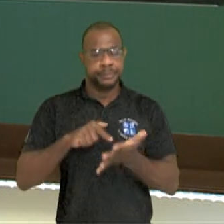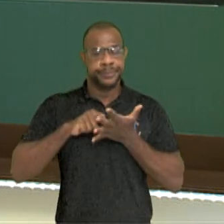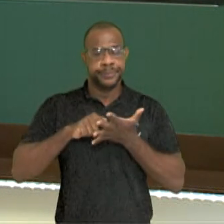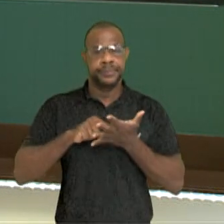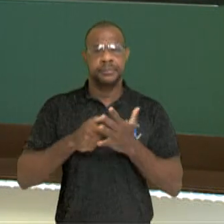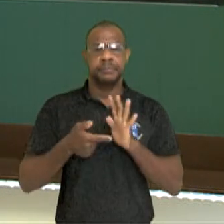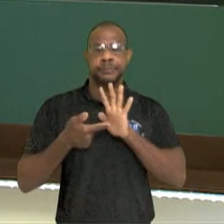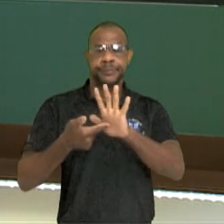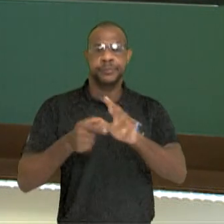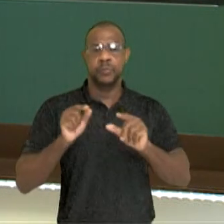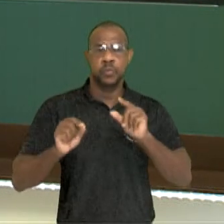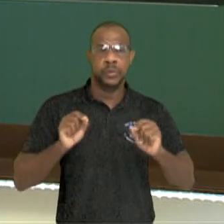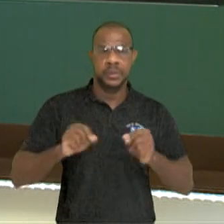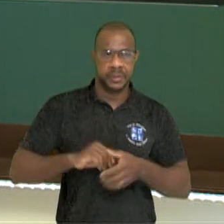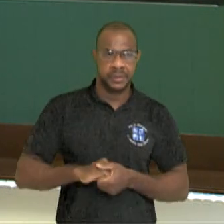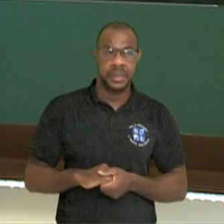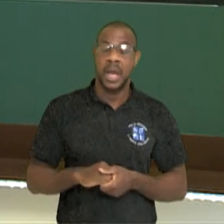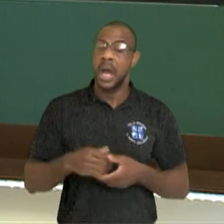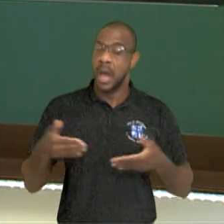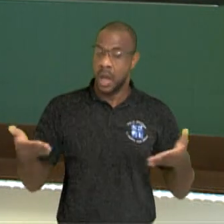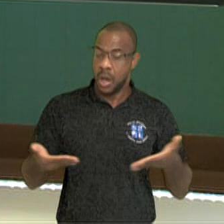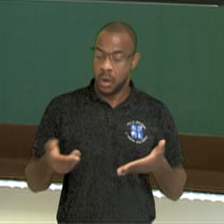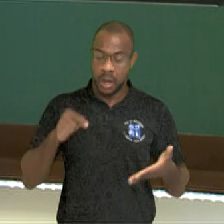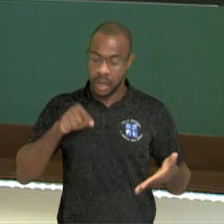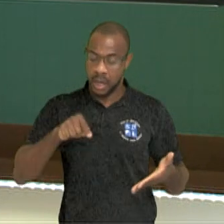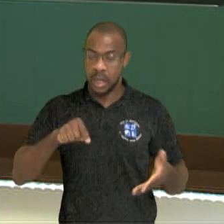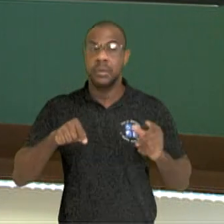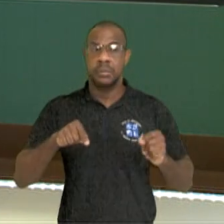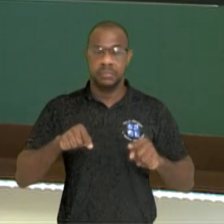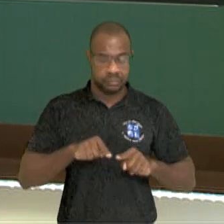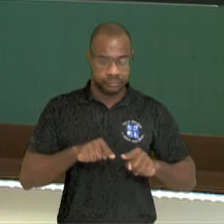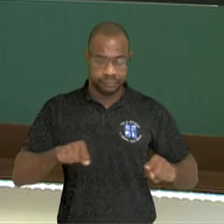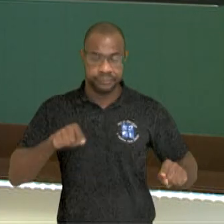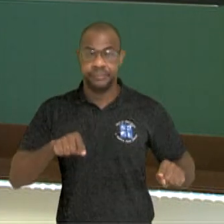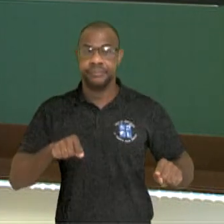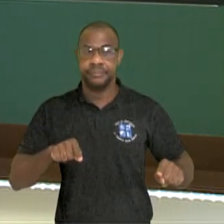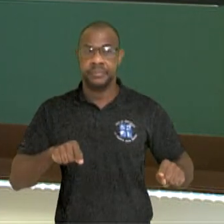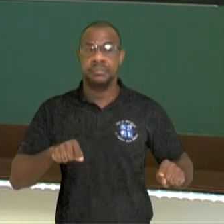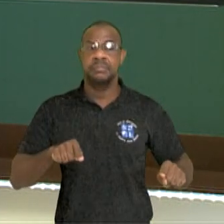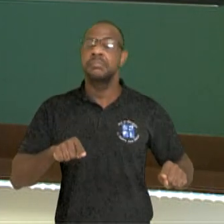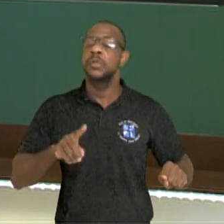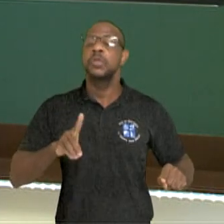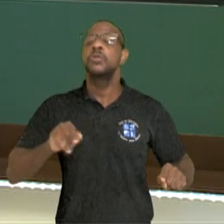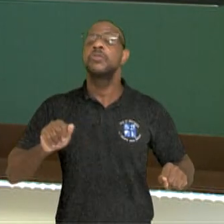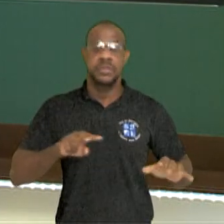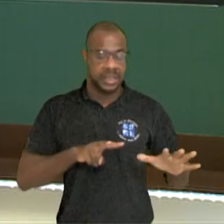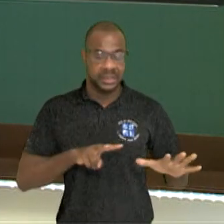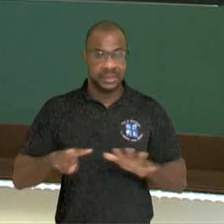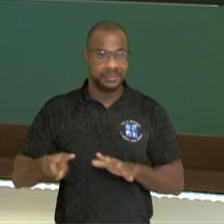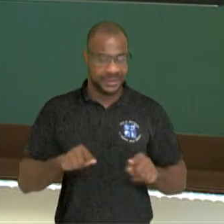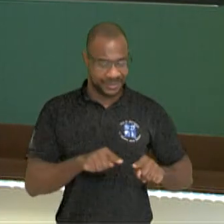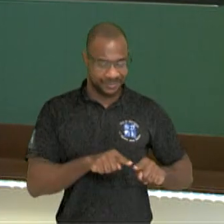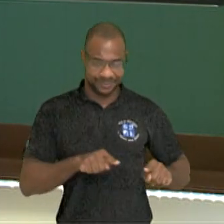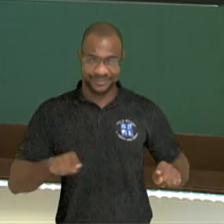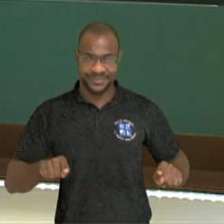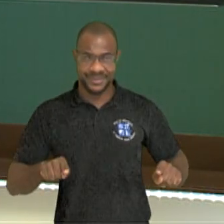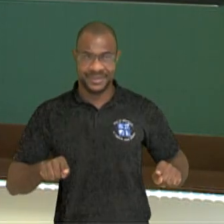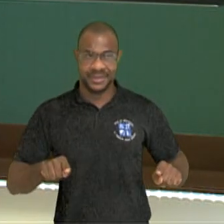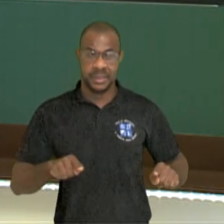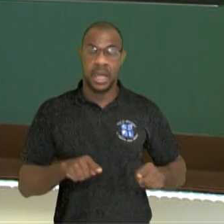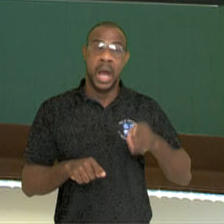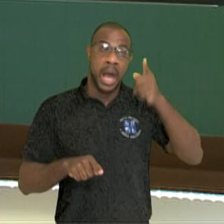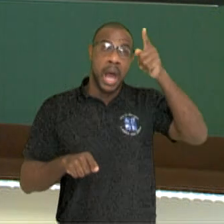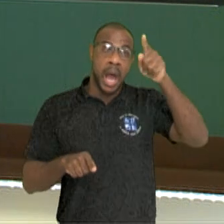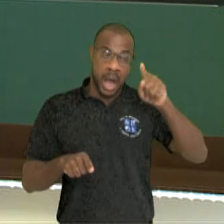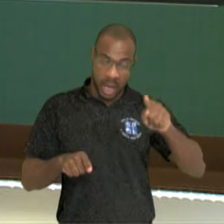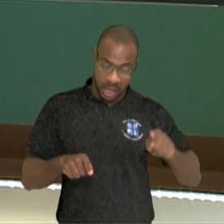fornecendo, tá? Então, nesse caso, o nosso eixo horizontal, dias da semana. O nosso